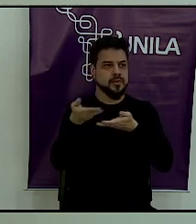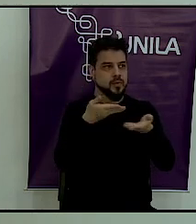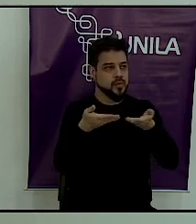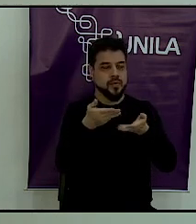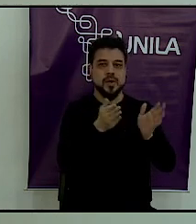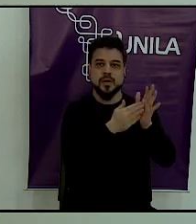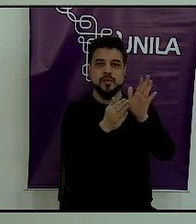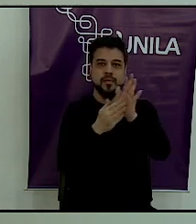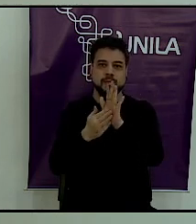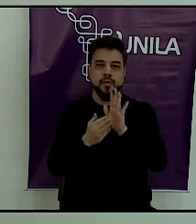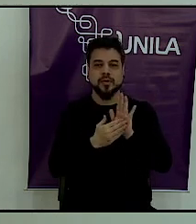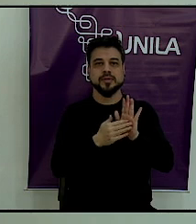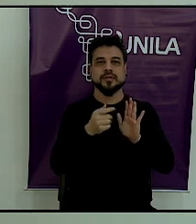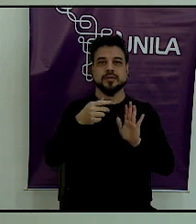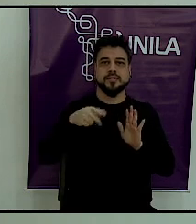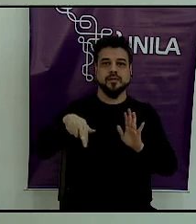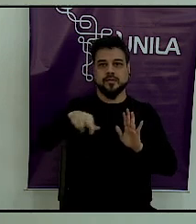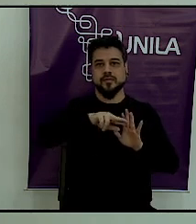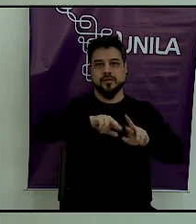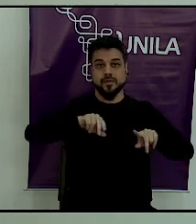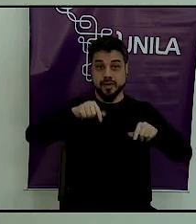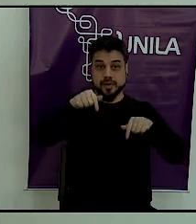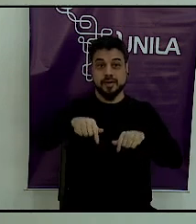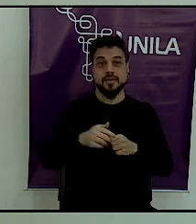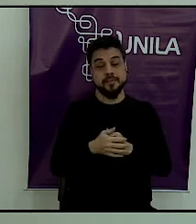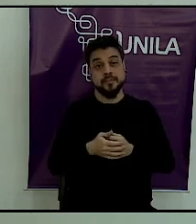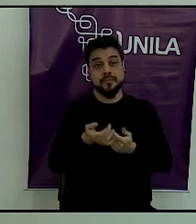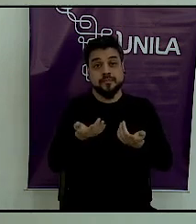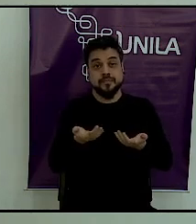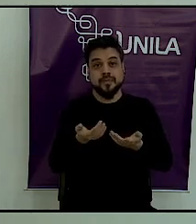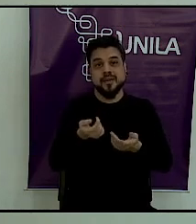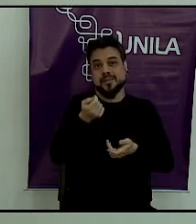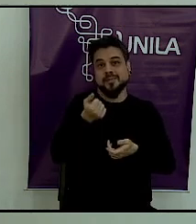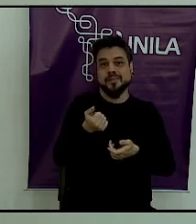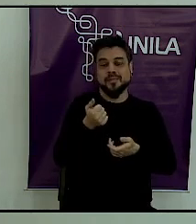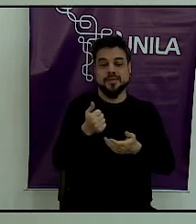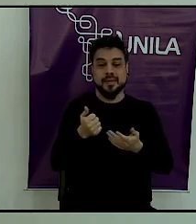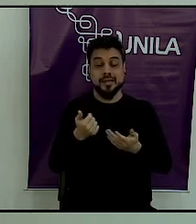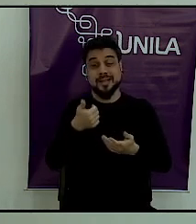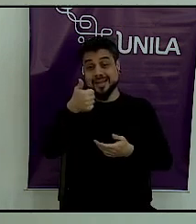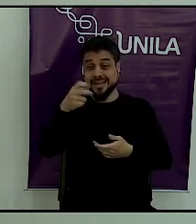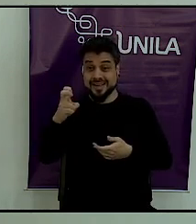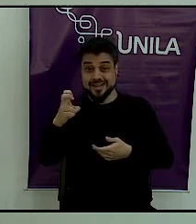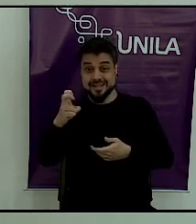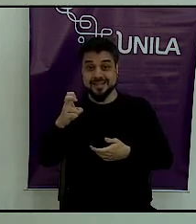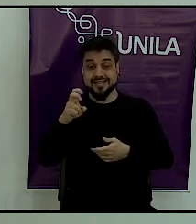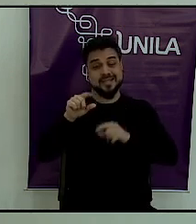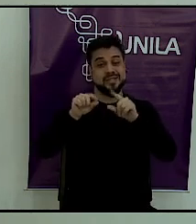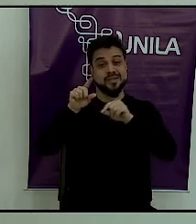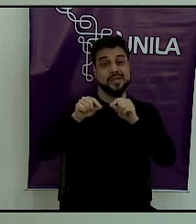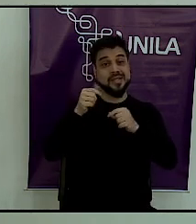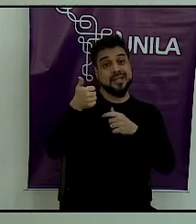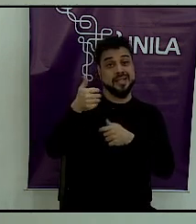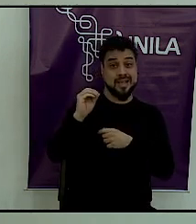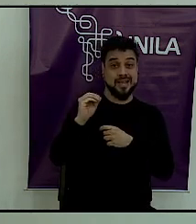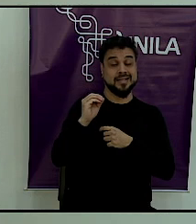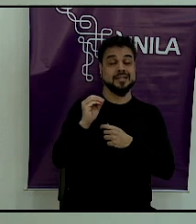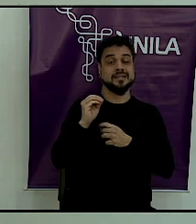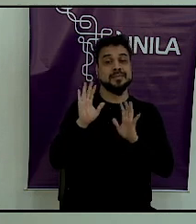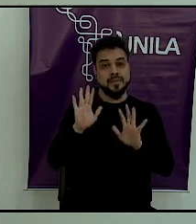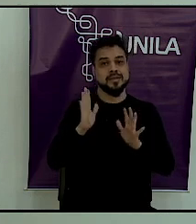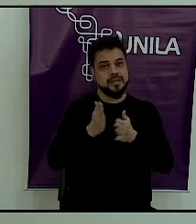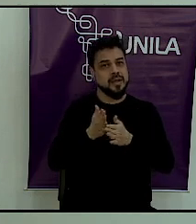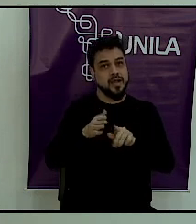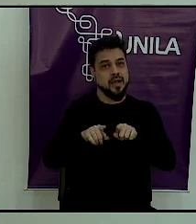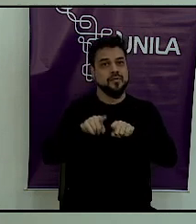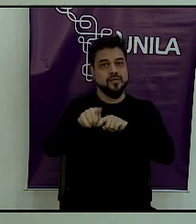nossas propostas, né? É realmente uma pena que temos que selecionar 10 de 15, mas já é um grande avanço no